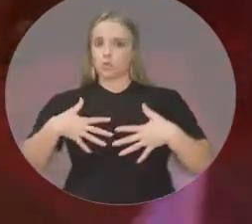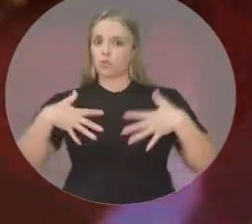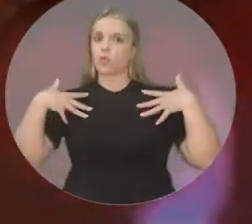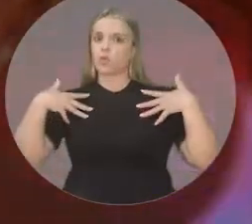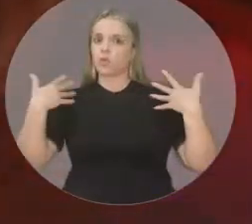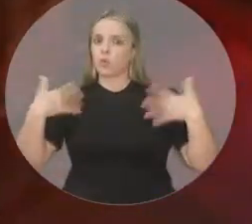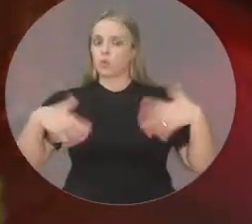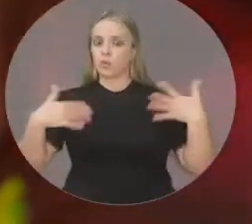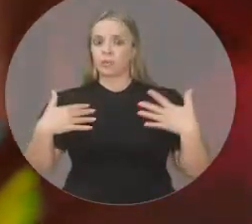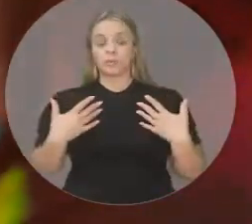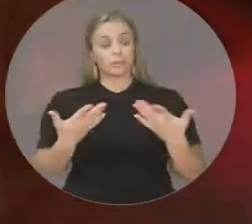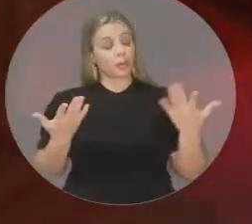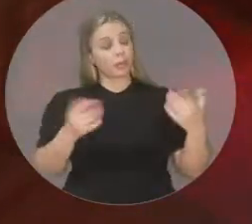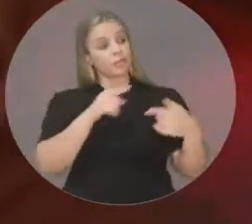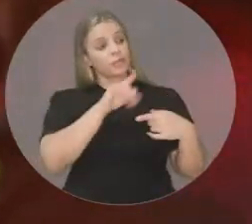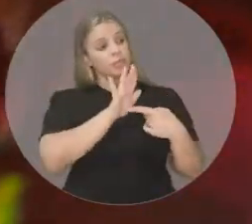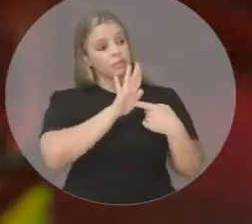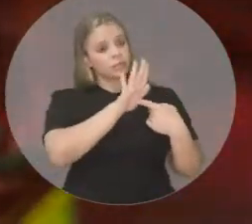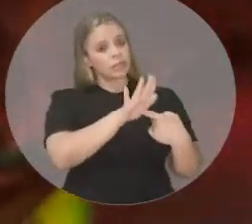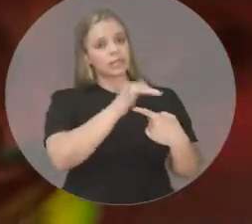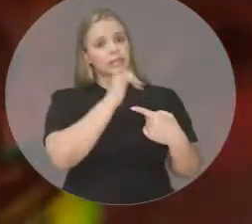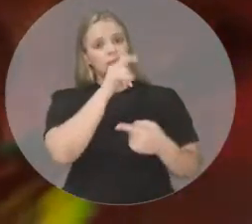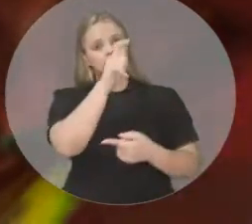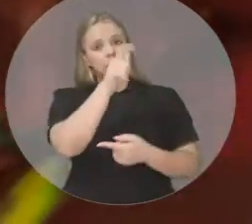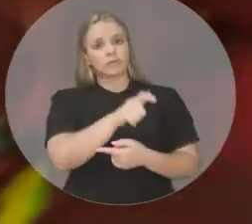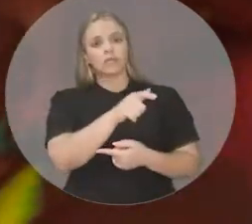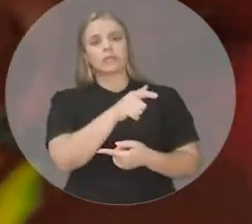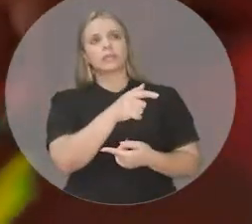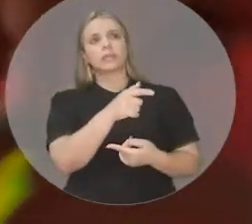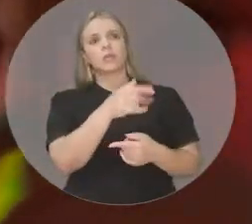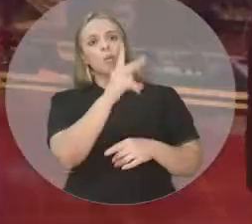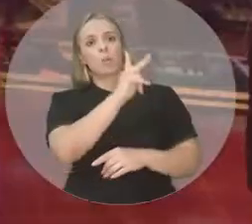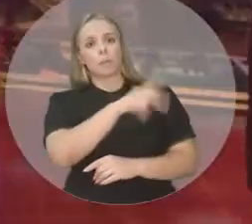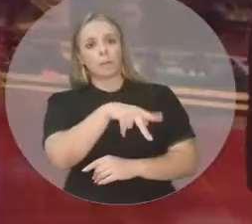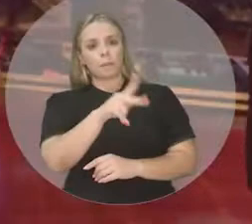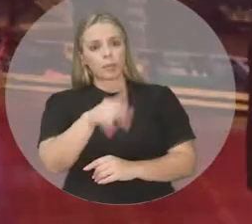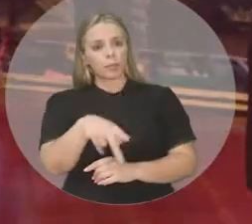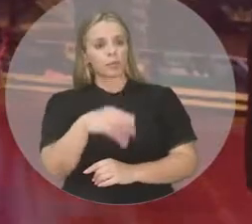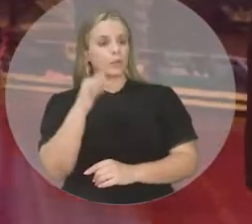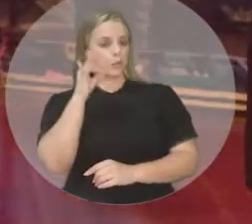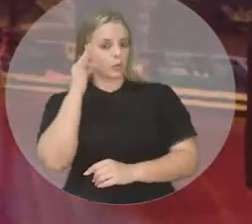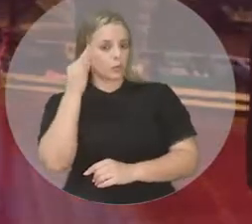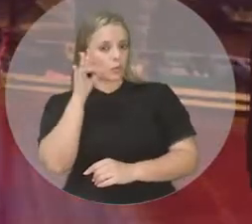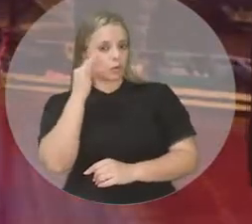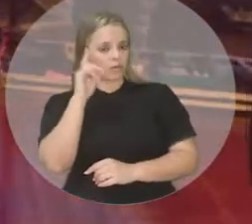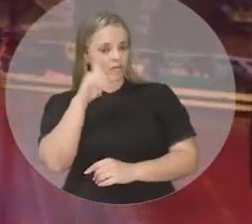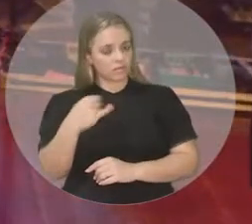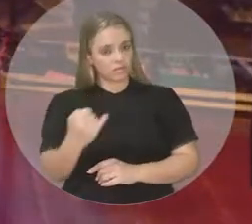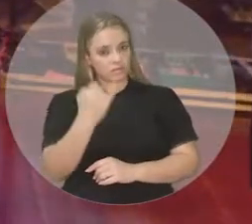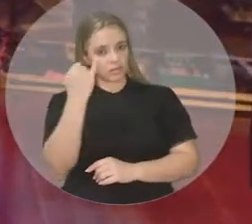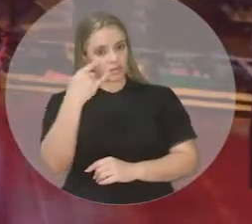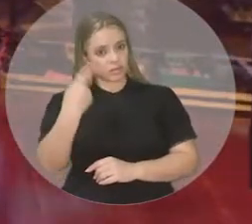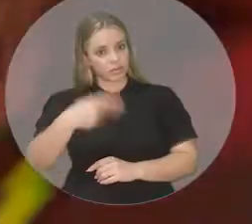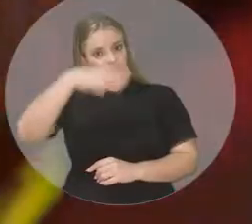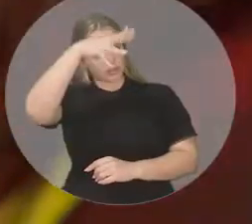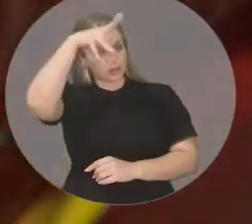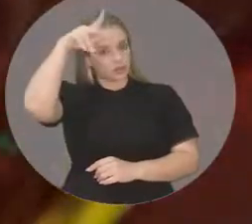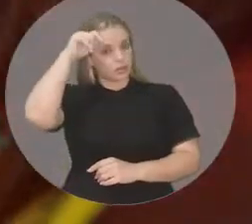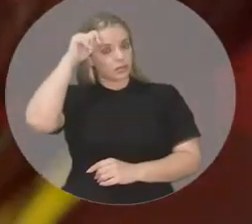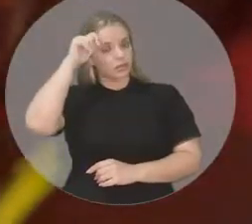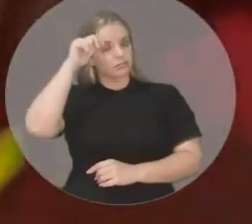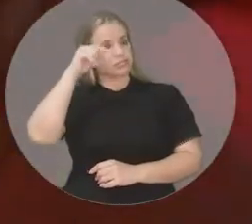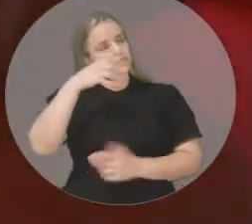Ribeirinha. Deixo registrado também a importância do que elas fazem também com essa ideia de